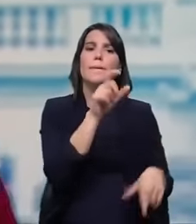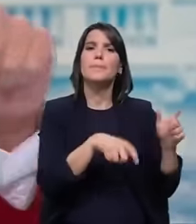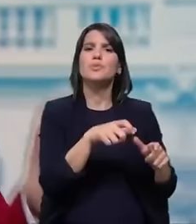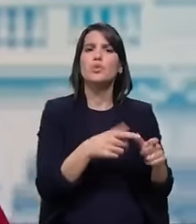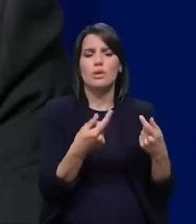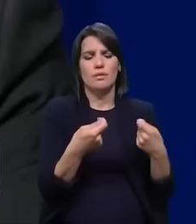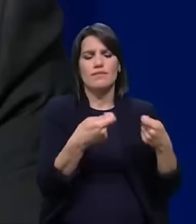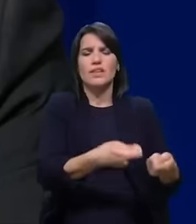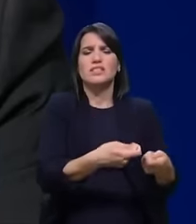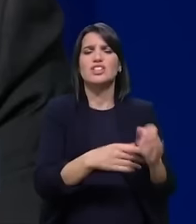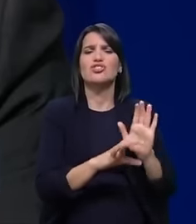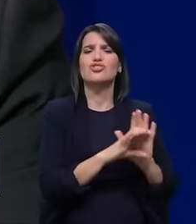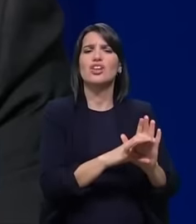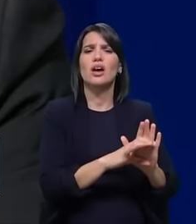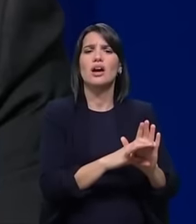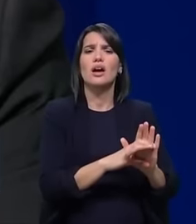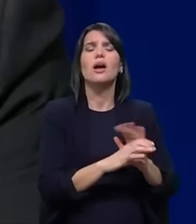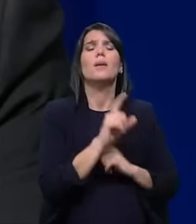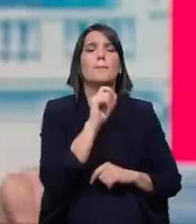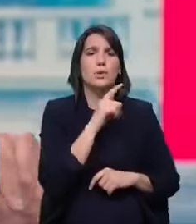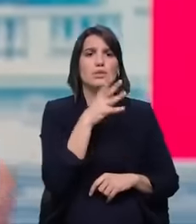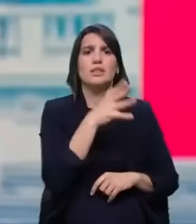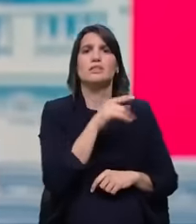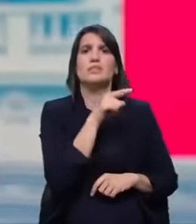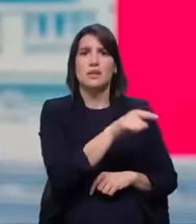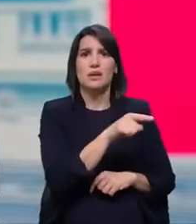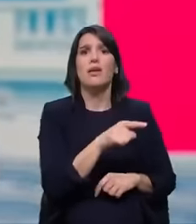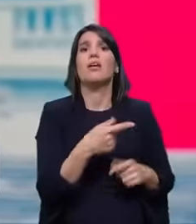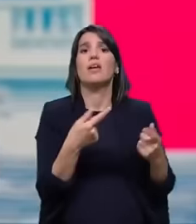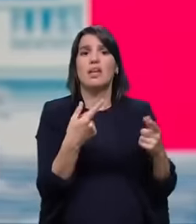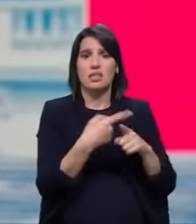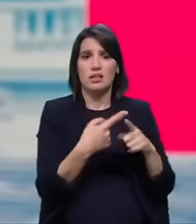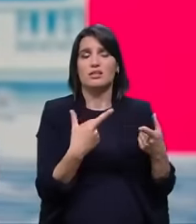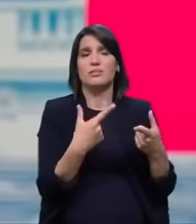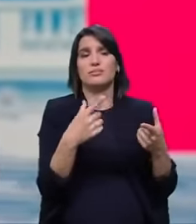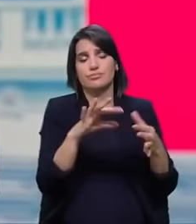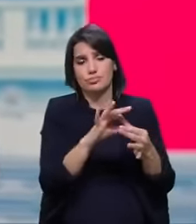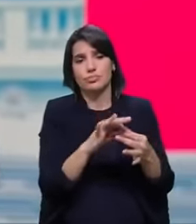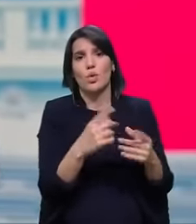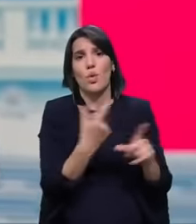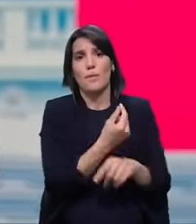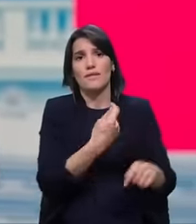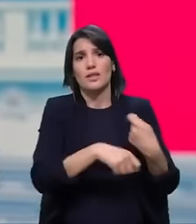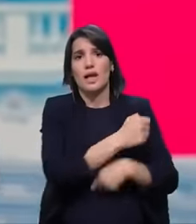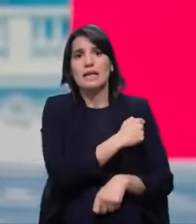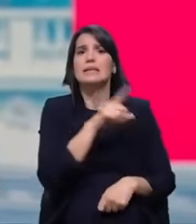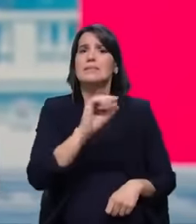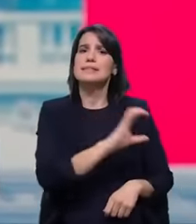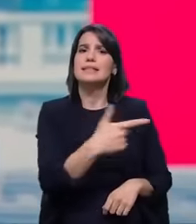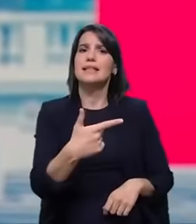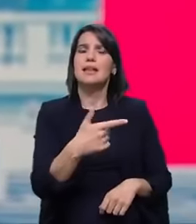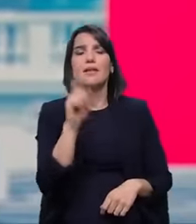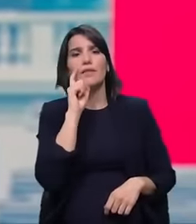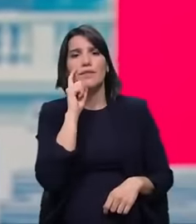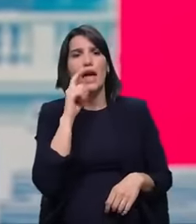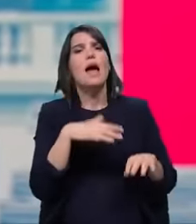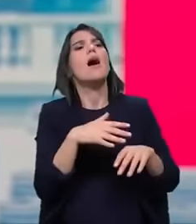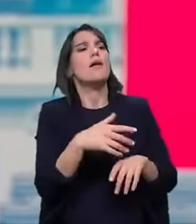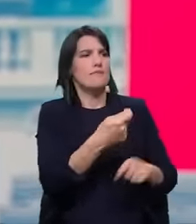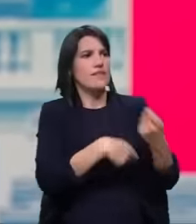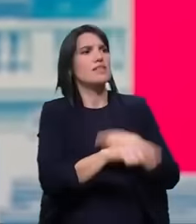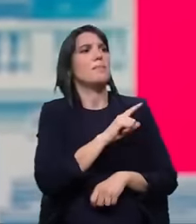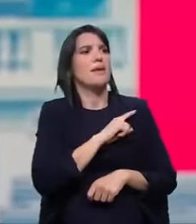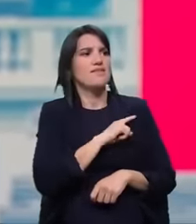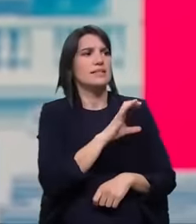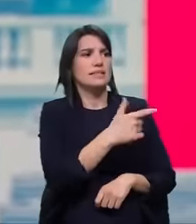que financiam o Chega. E posso dizer que isso acontece nos interesses imobiliários, como aconteceu no CTT. Defendeu a administração privada do CTT e estava a